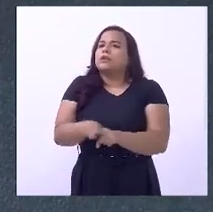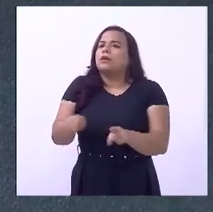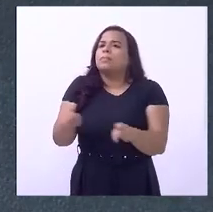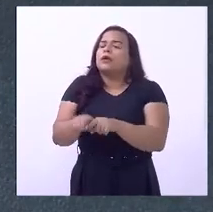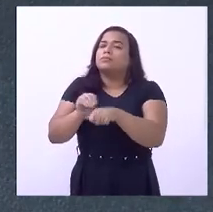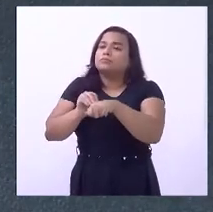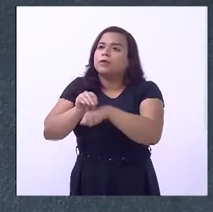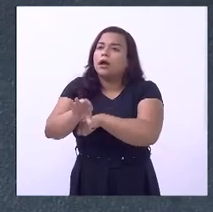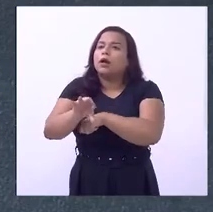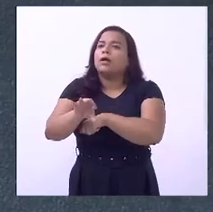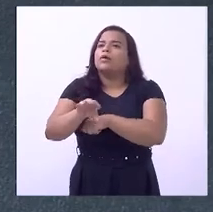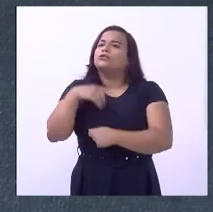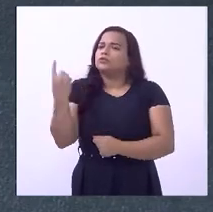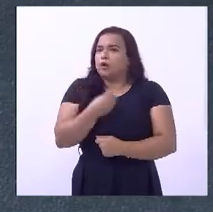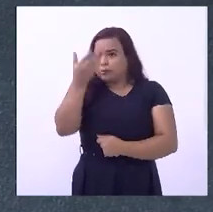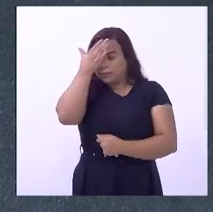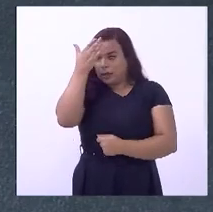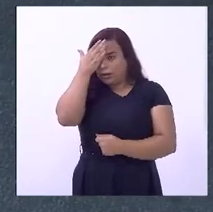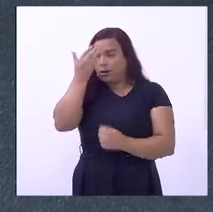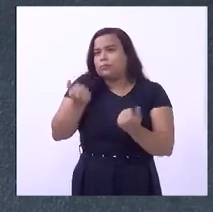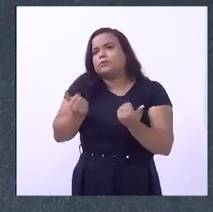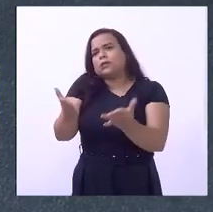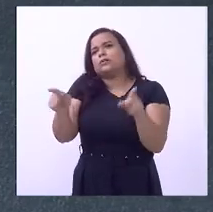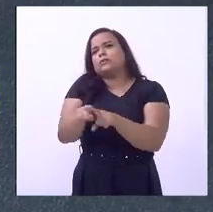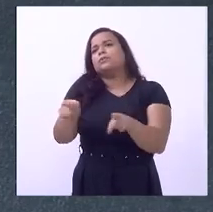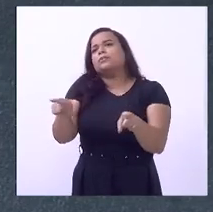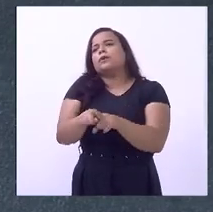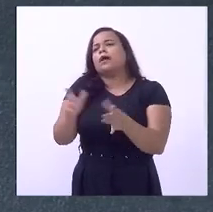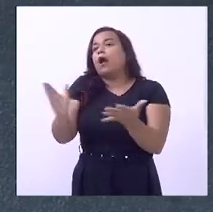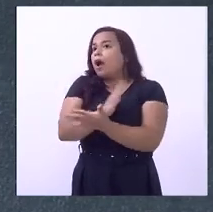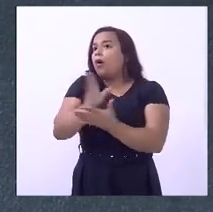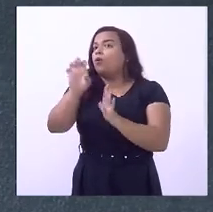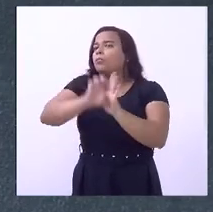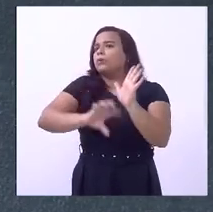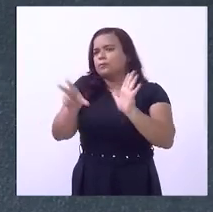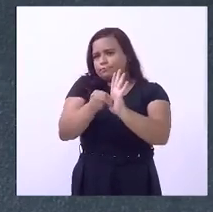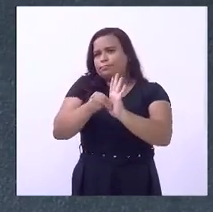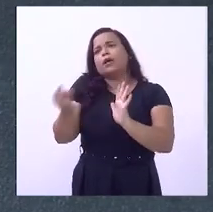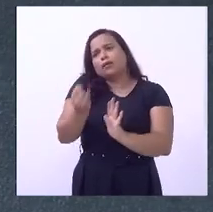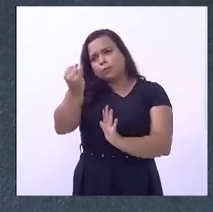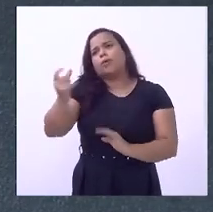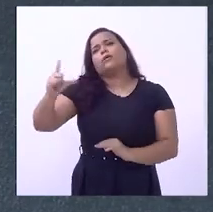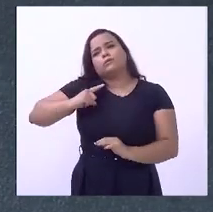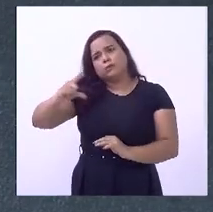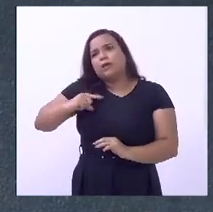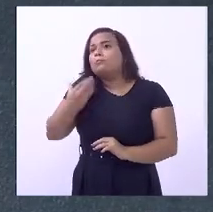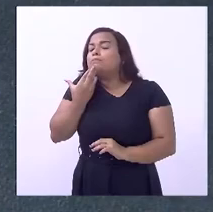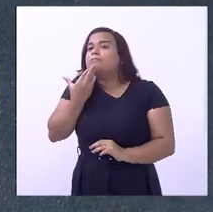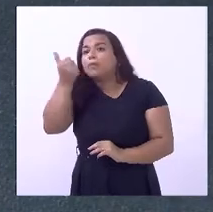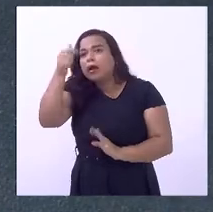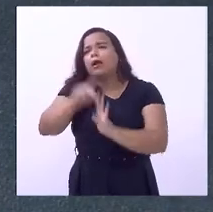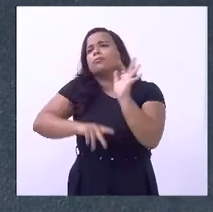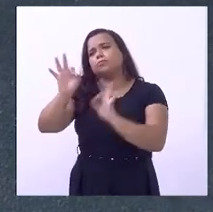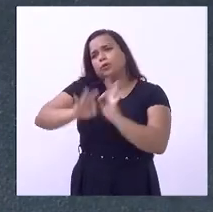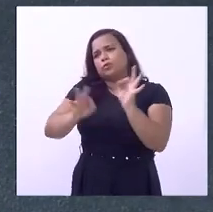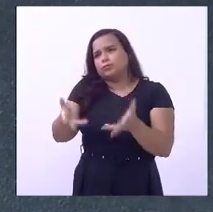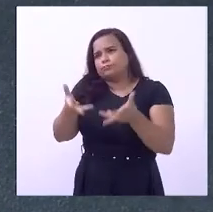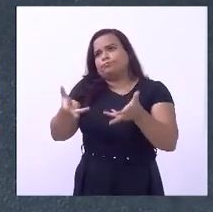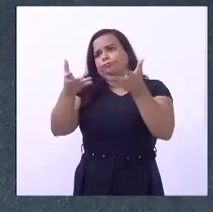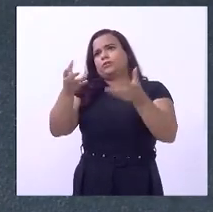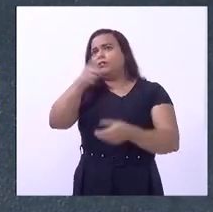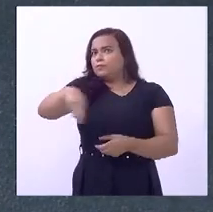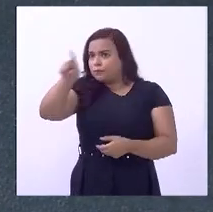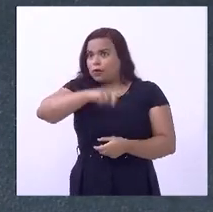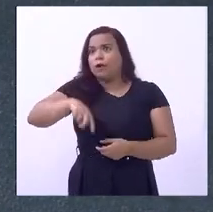nós também reiteramos que algumas emendas são importantes para melhorar o projeto. Vocês